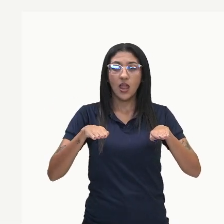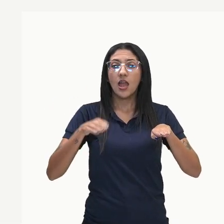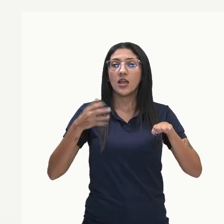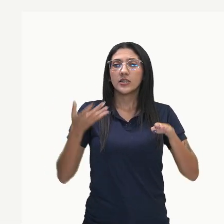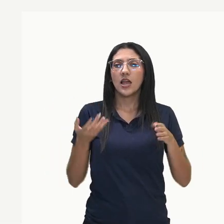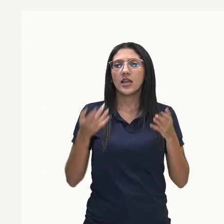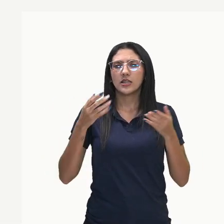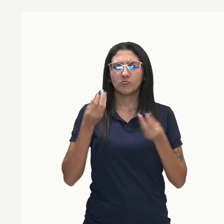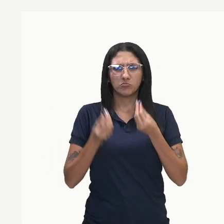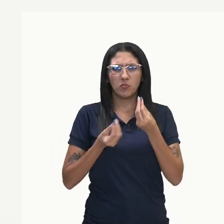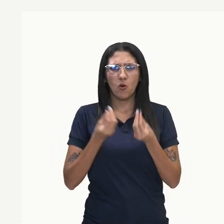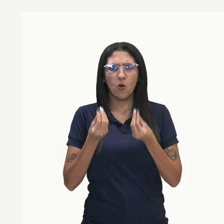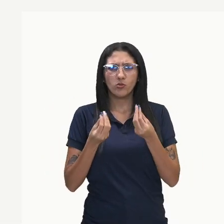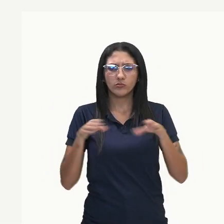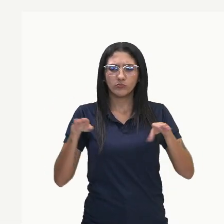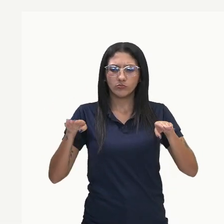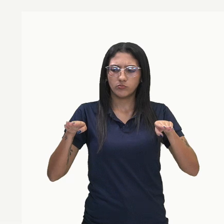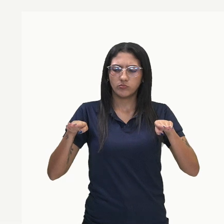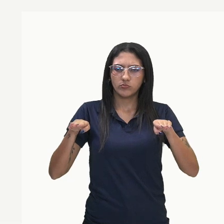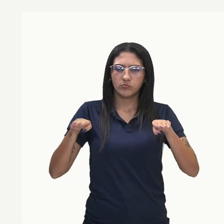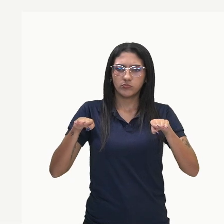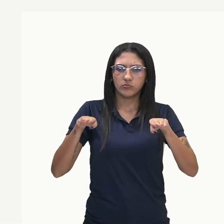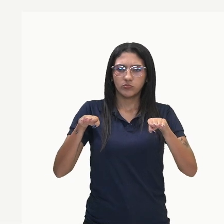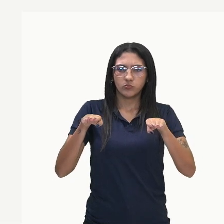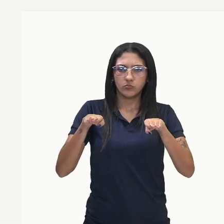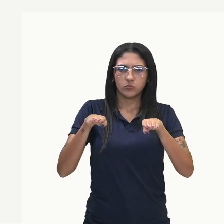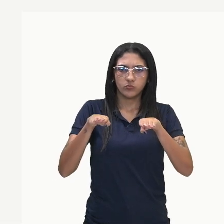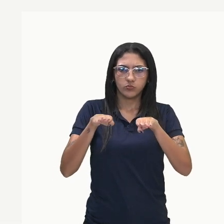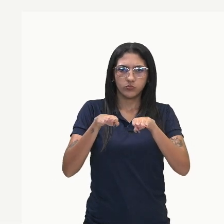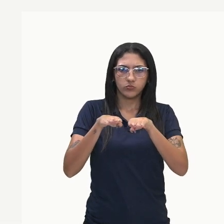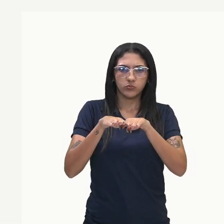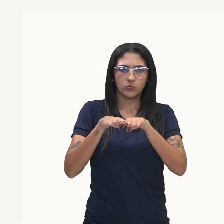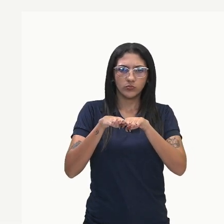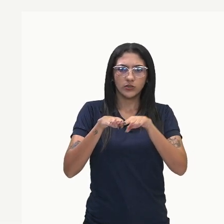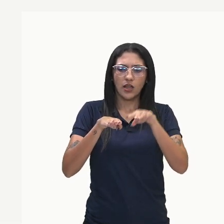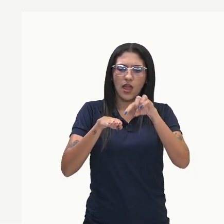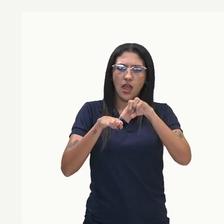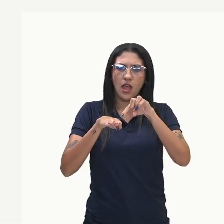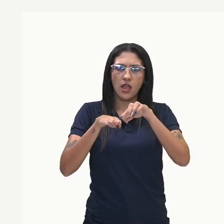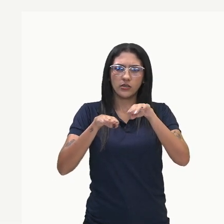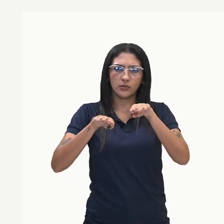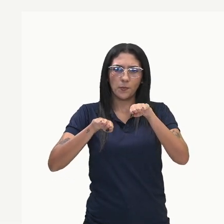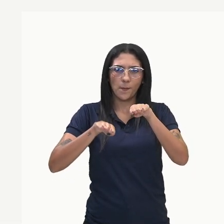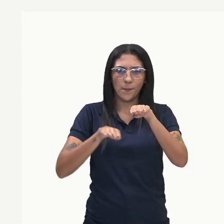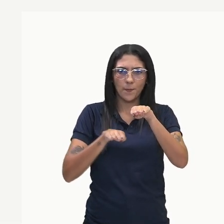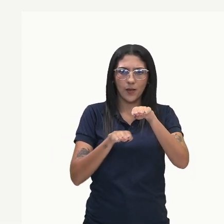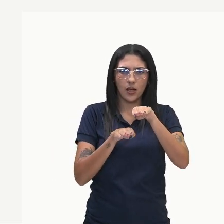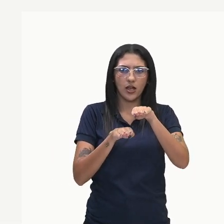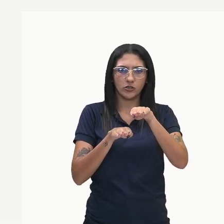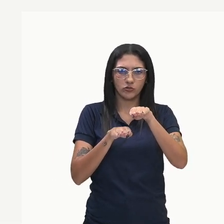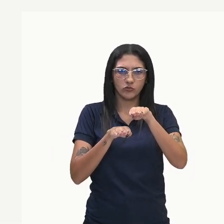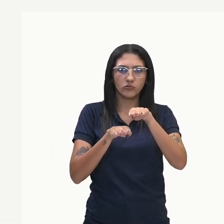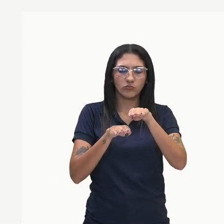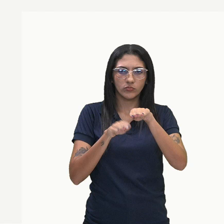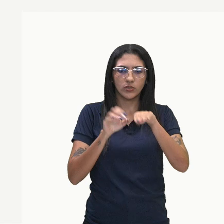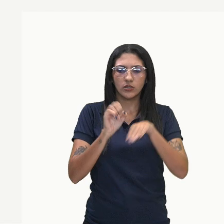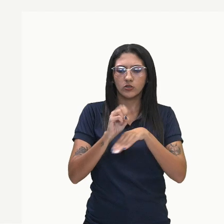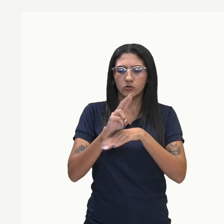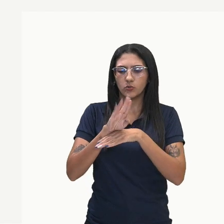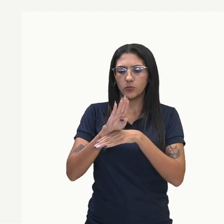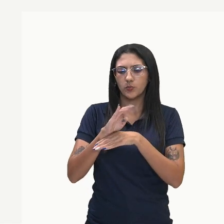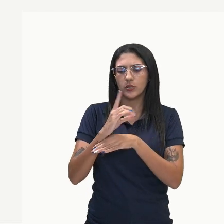elas colidem, né, elas vão uma ao encontro da outra, uma placa tende a ir para baixo, né? O processo chamado de